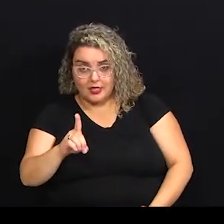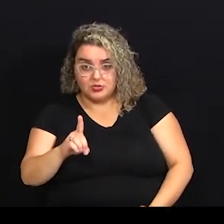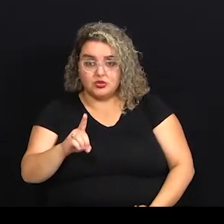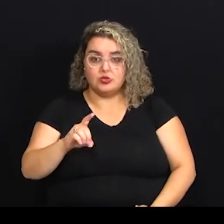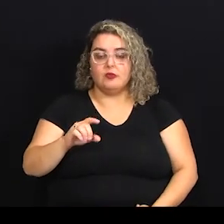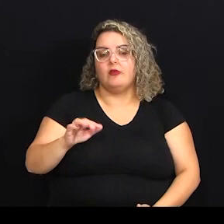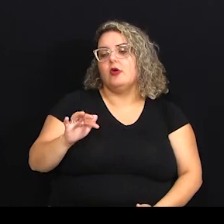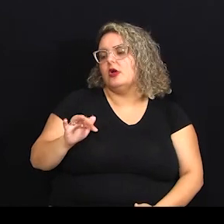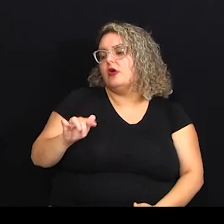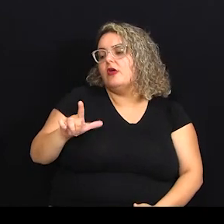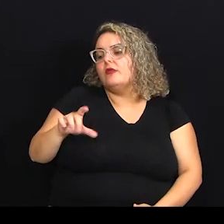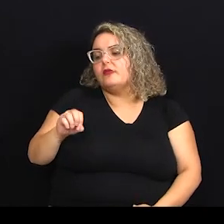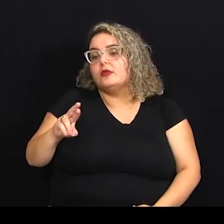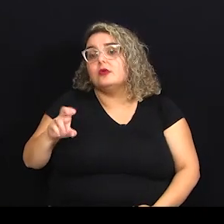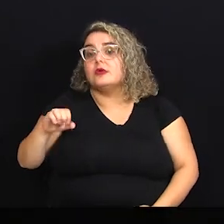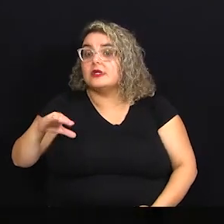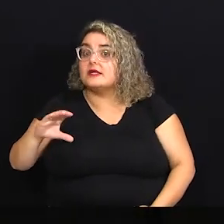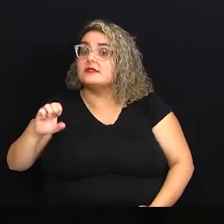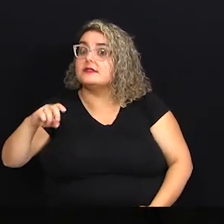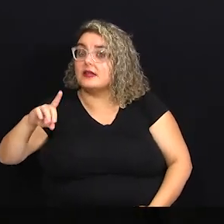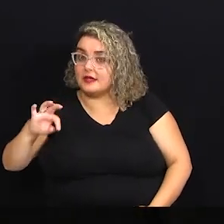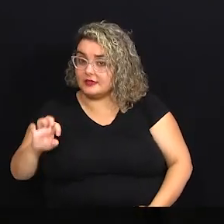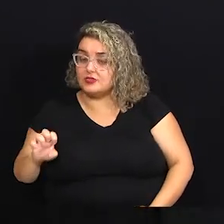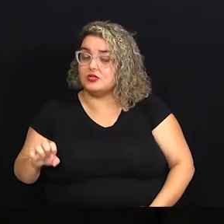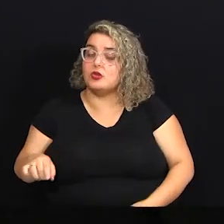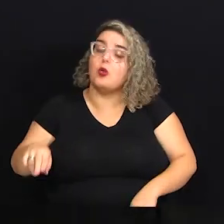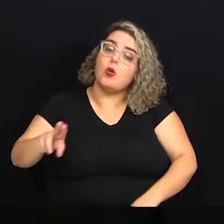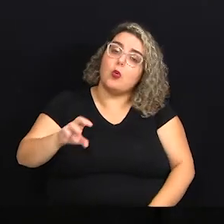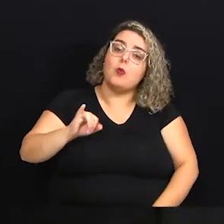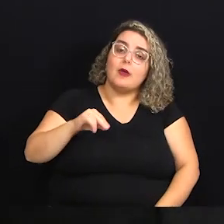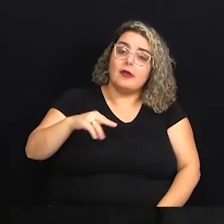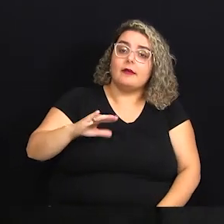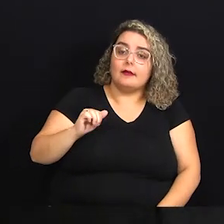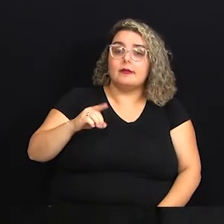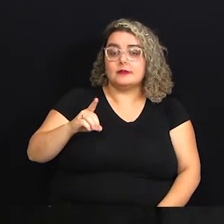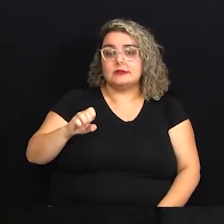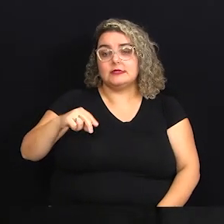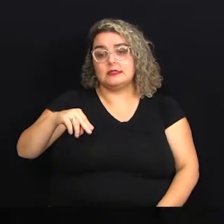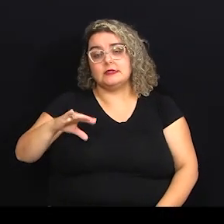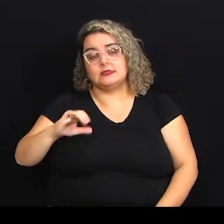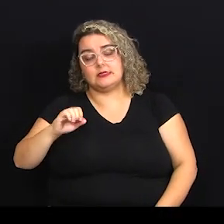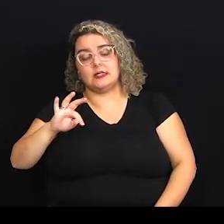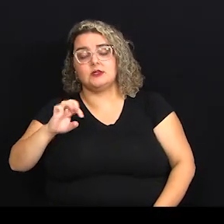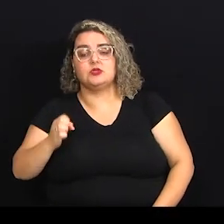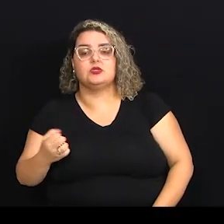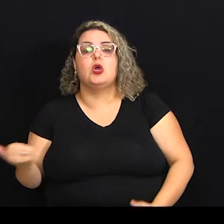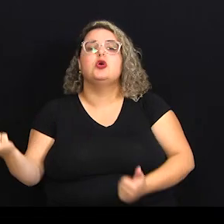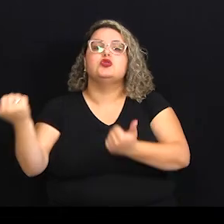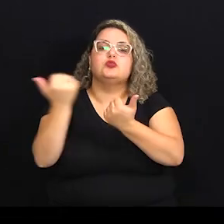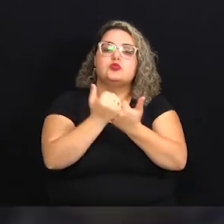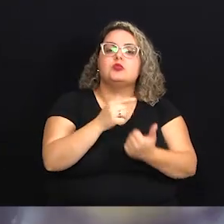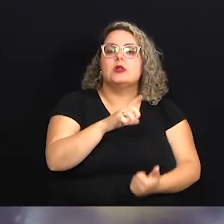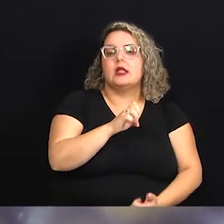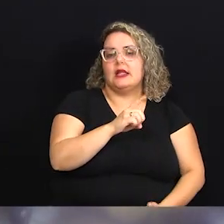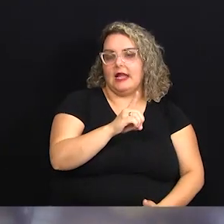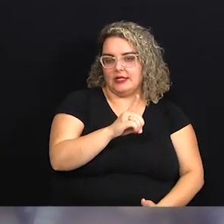lâmpada fluorescente ou incandescente em casa, incandescente principalmente, alguma lâmpada em casa, dê preferência a uma lâmpada